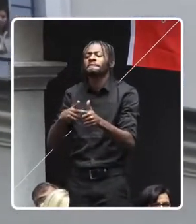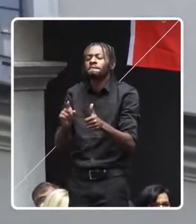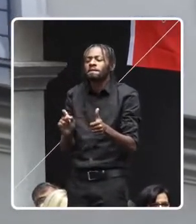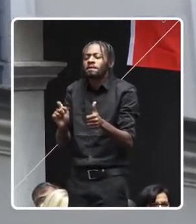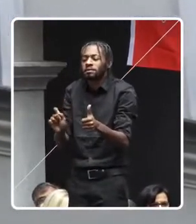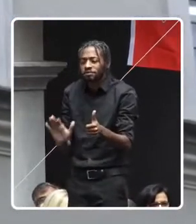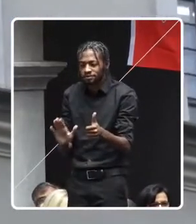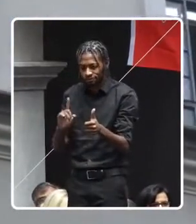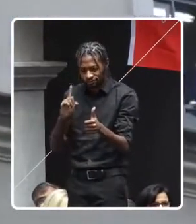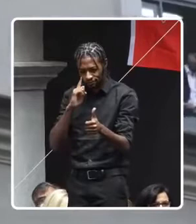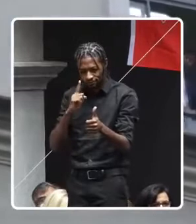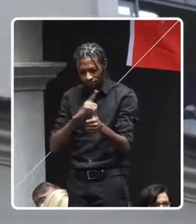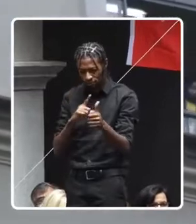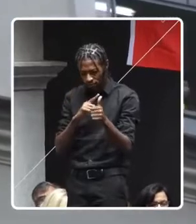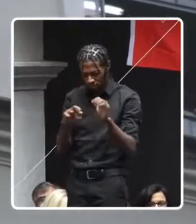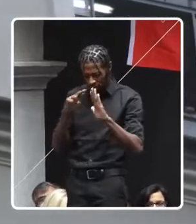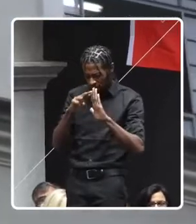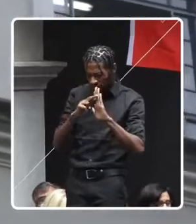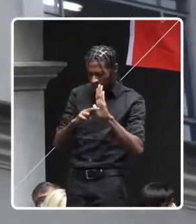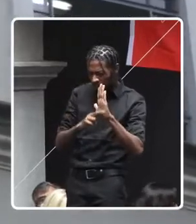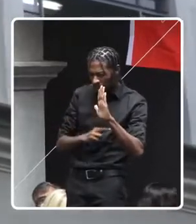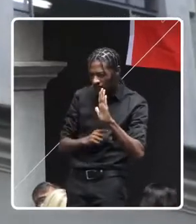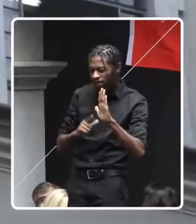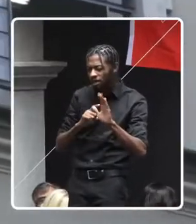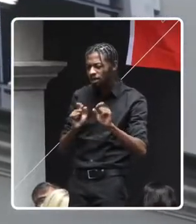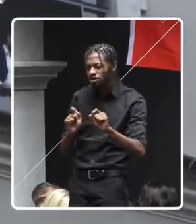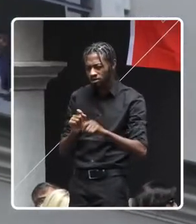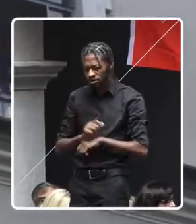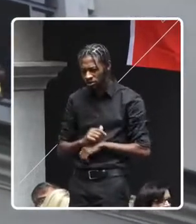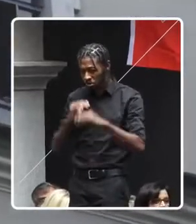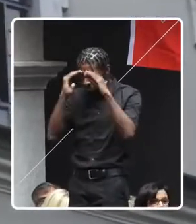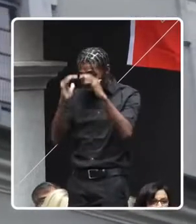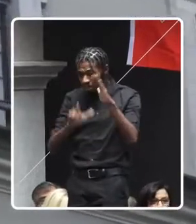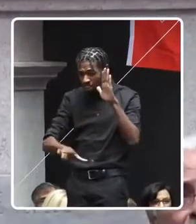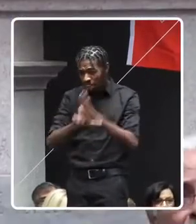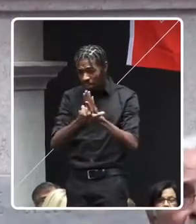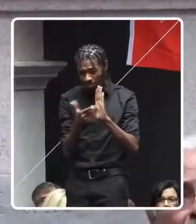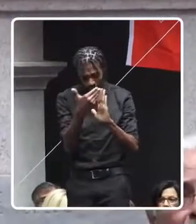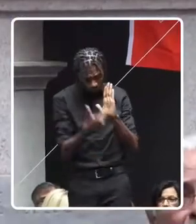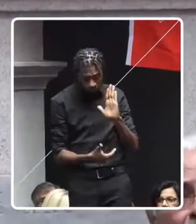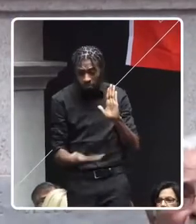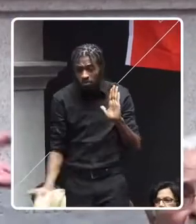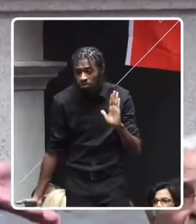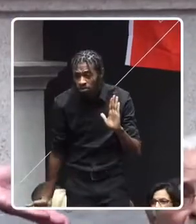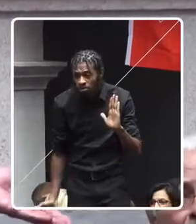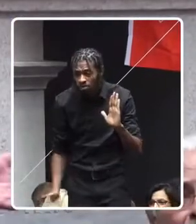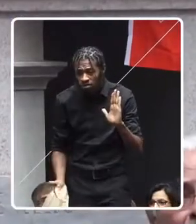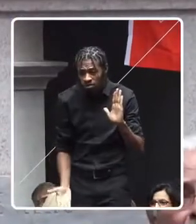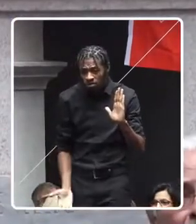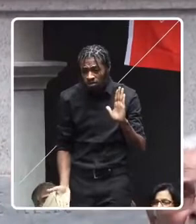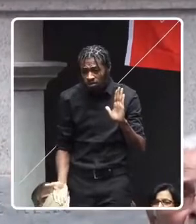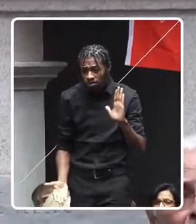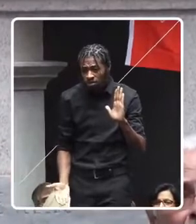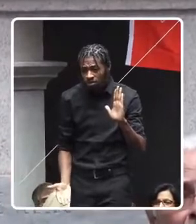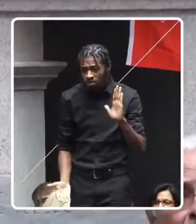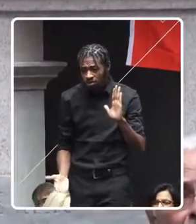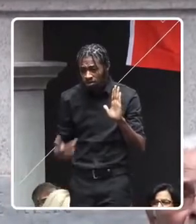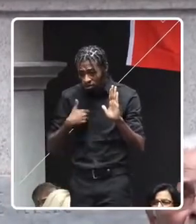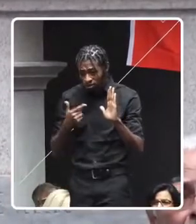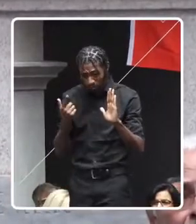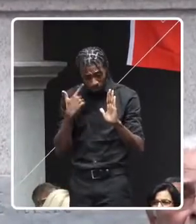a observância do princípio da legalidade. O respeito às leis. Tudo isso que não estão querendo fazer com a nossa legislação eleitoral.